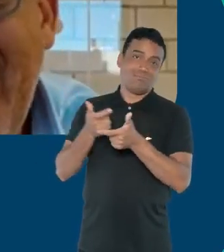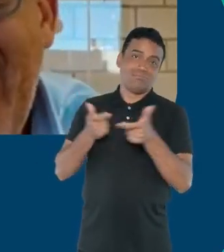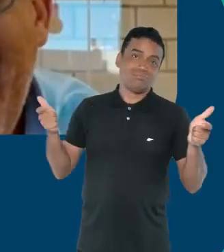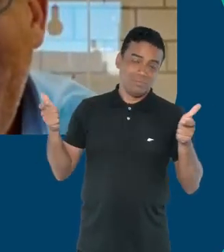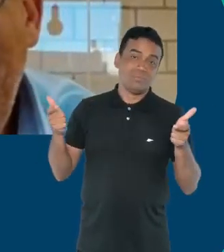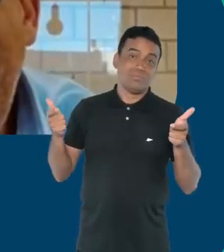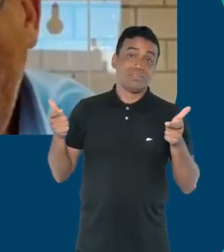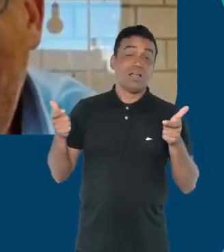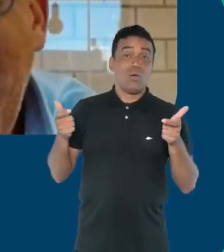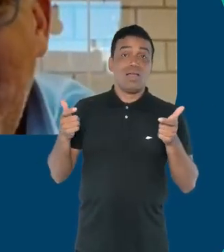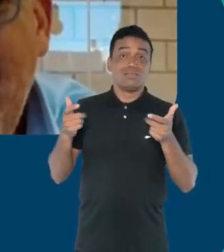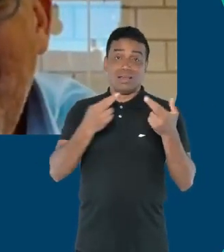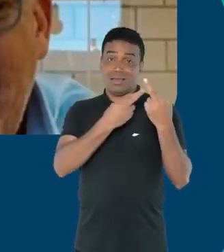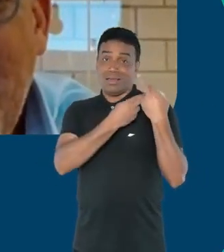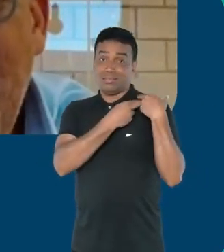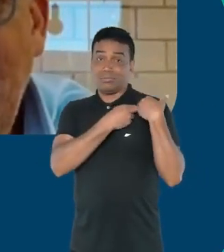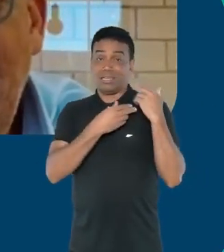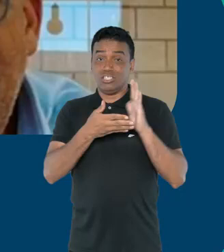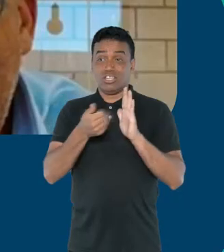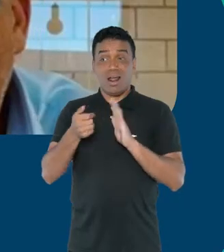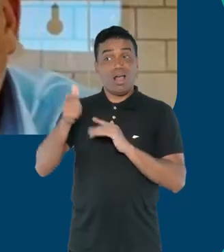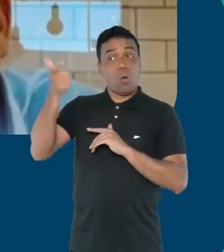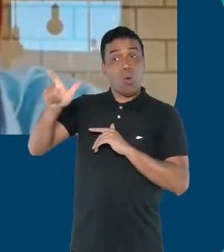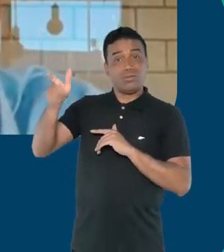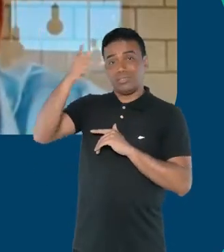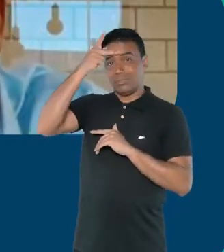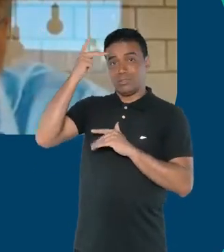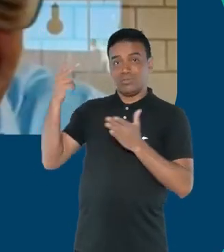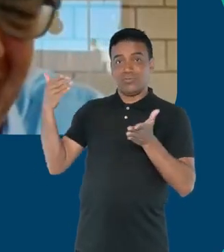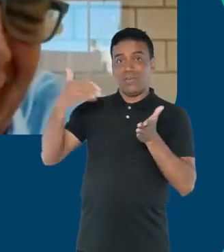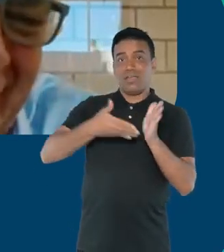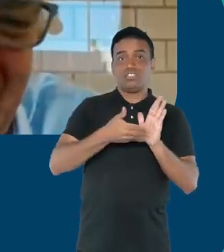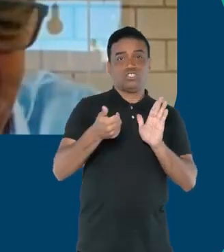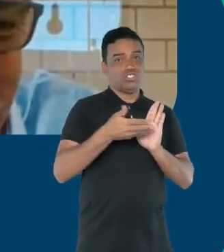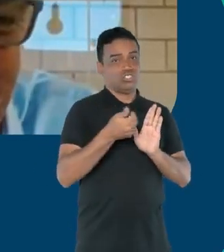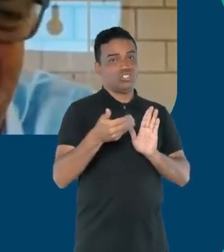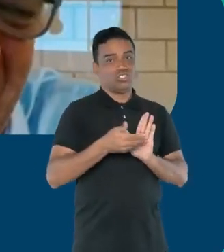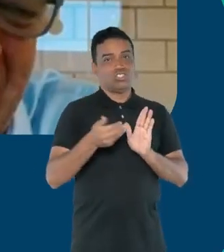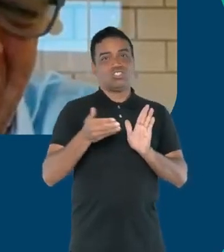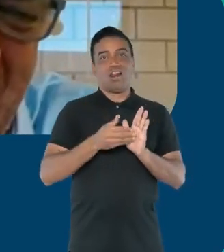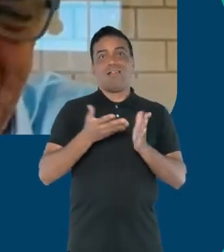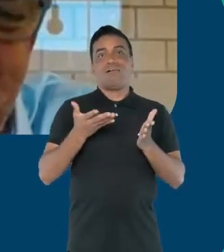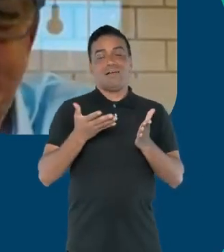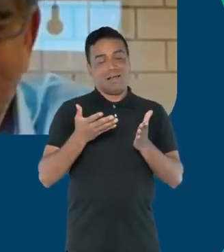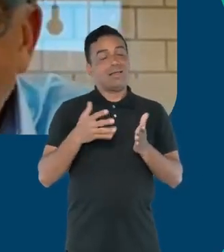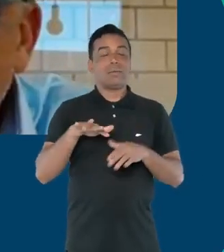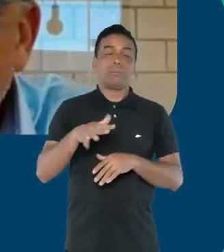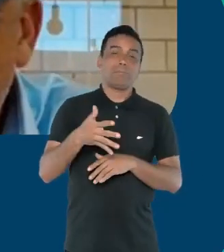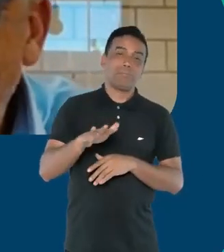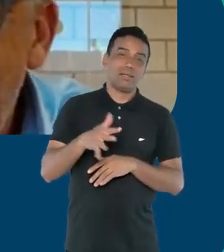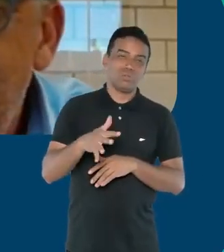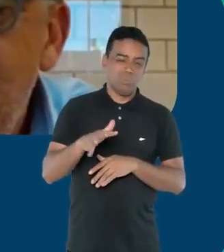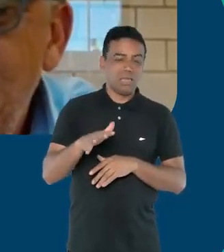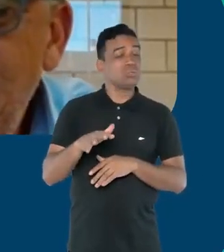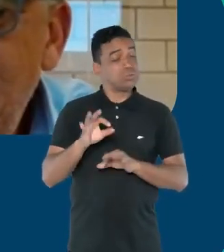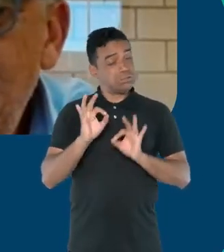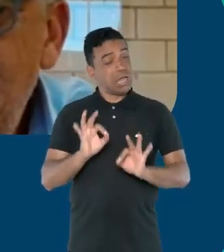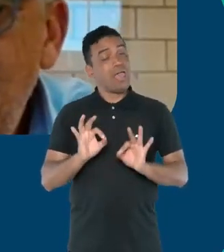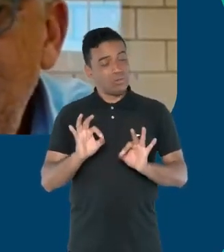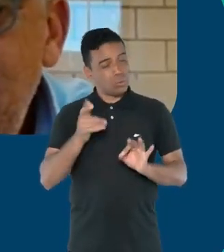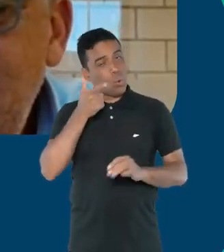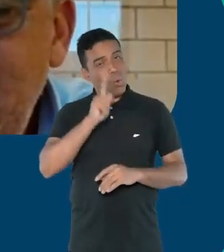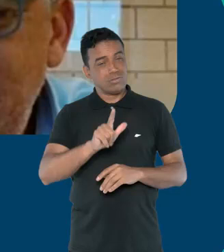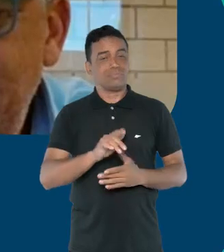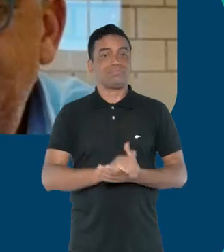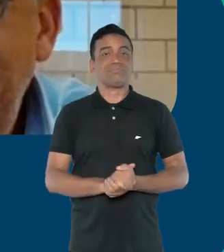de cortar, eu entreguei muito para os outros, e deu, digamos assim, mais ou menos certo.